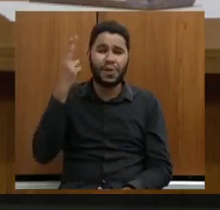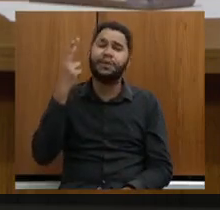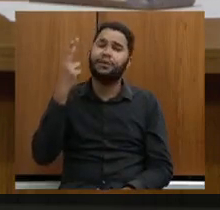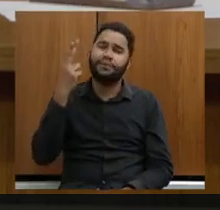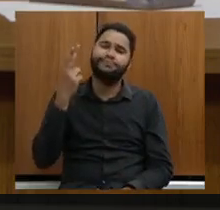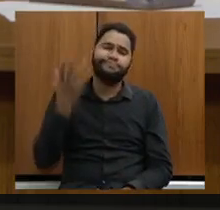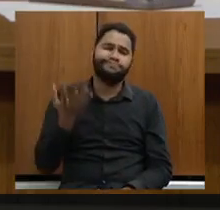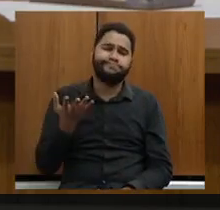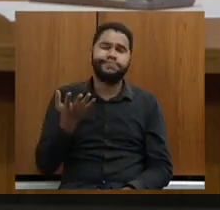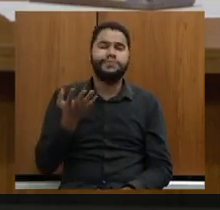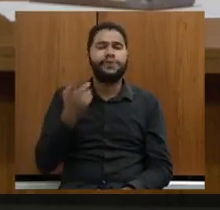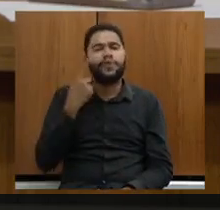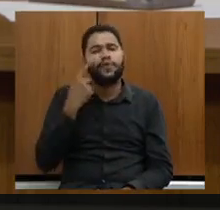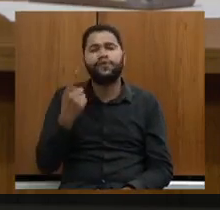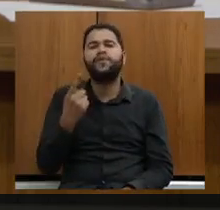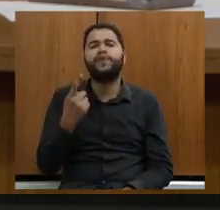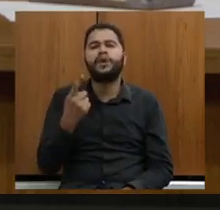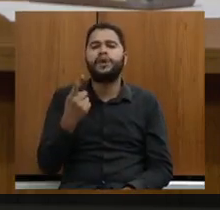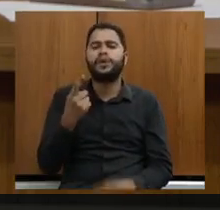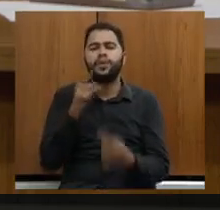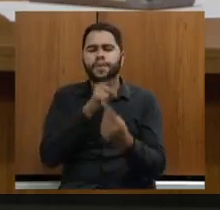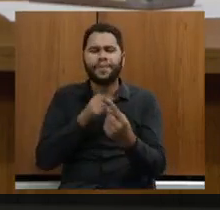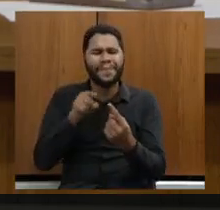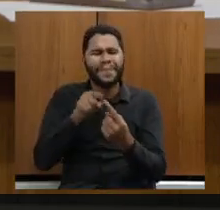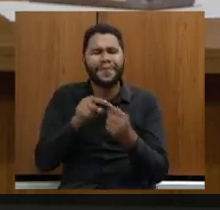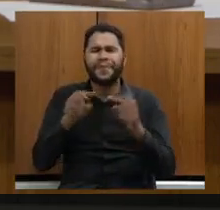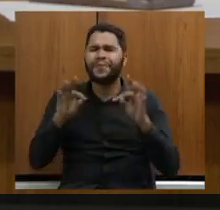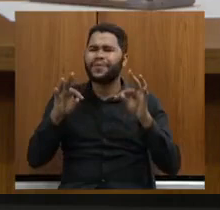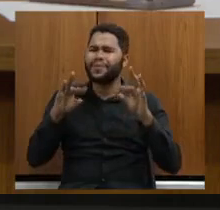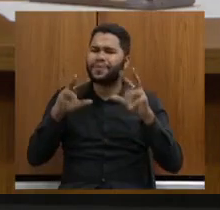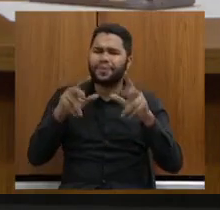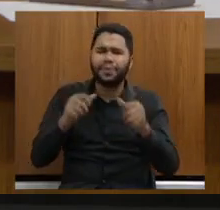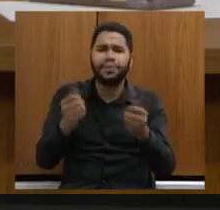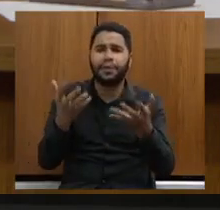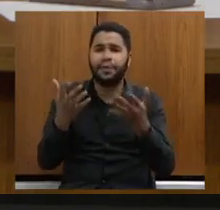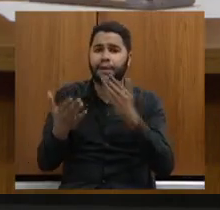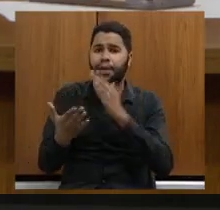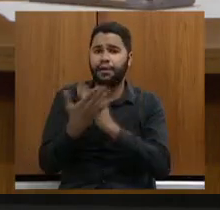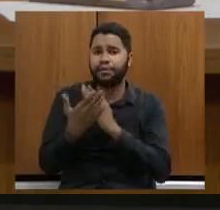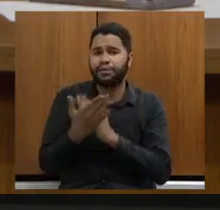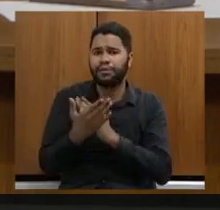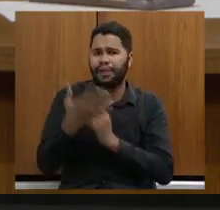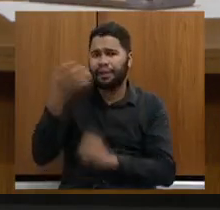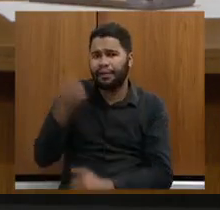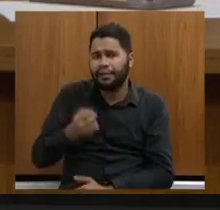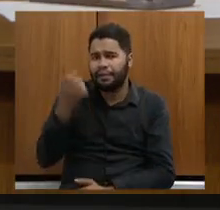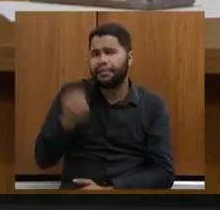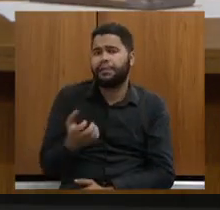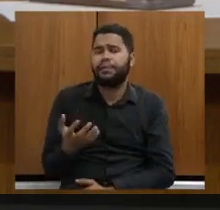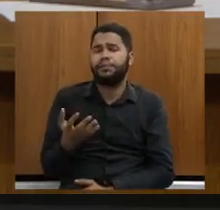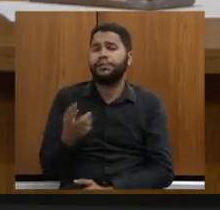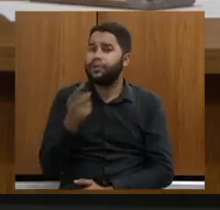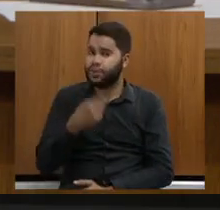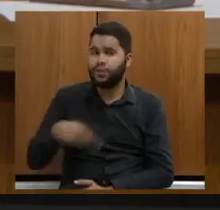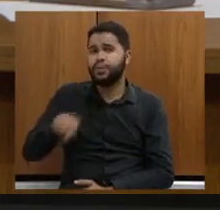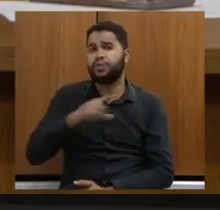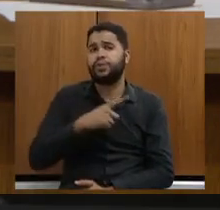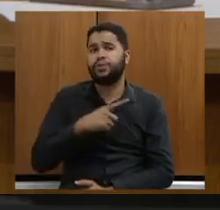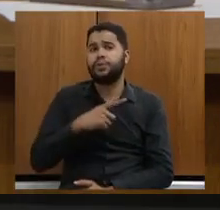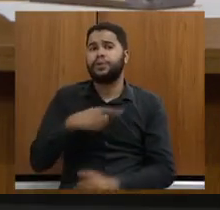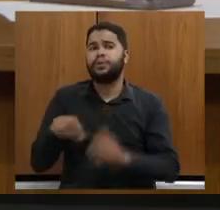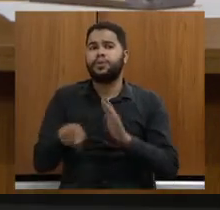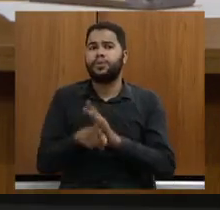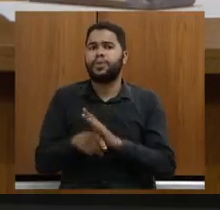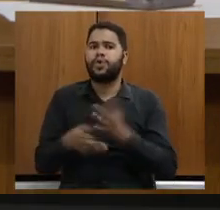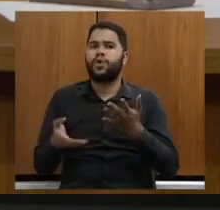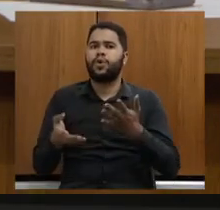tem colocado isso é vamos ver sim como meta para todo mundo que vem e Quer fazer alguma coisa em relação ao leite e nós temos que ter um